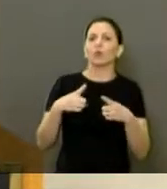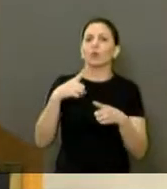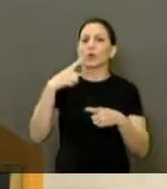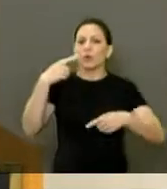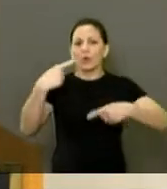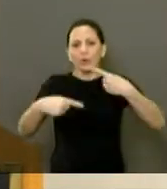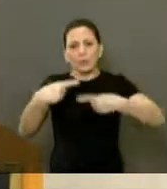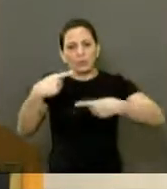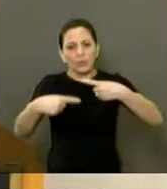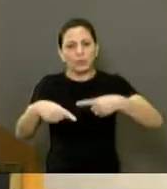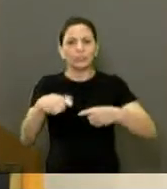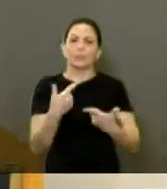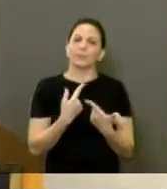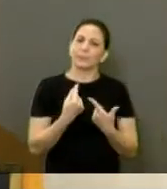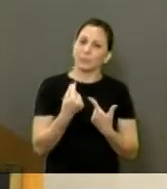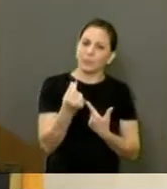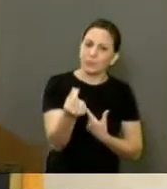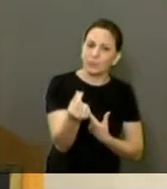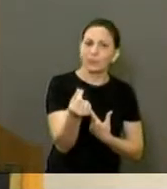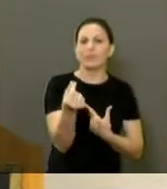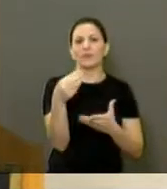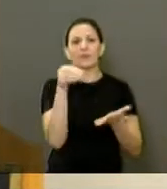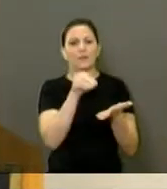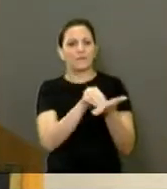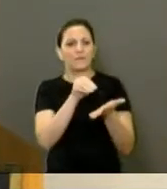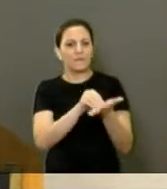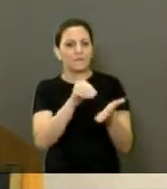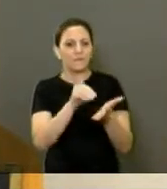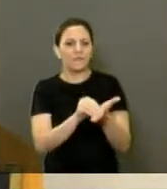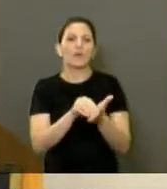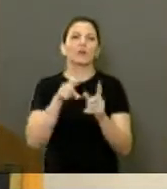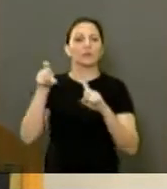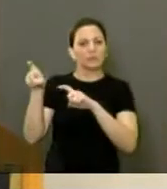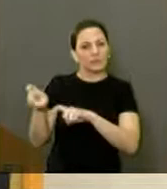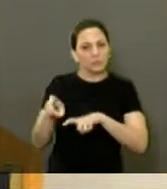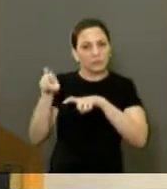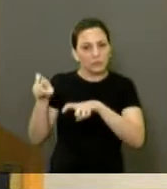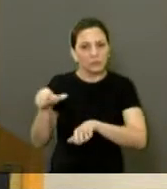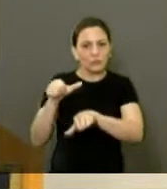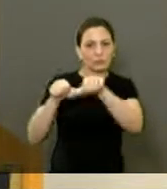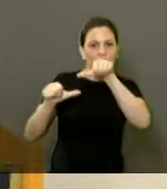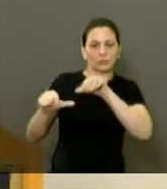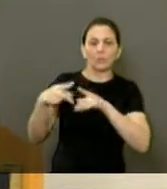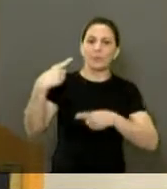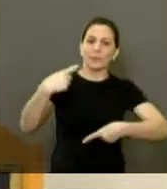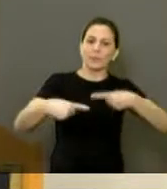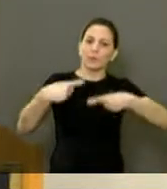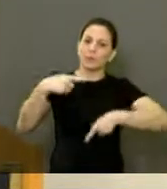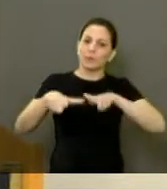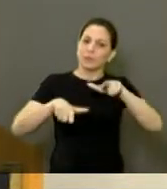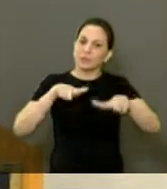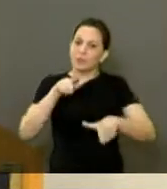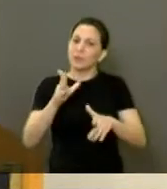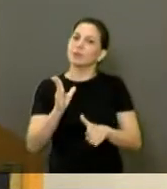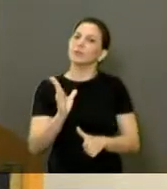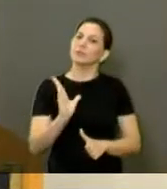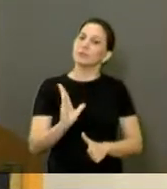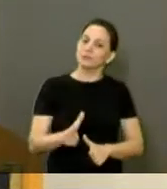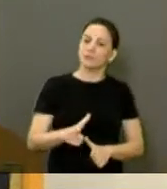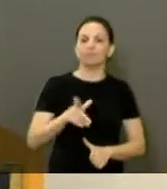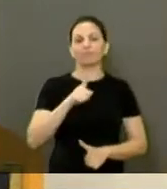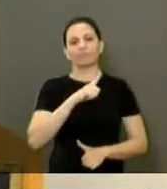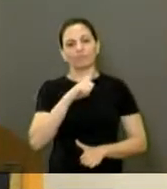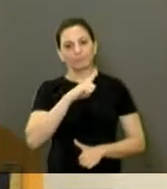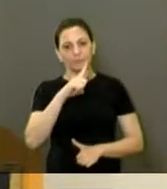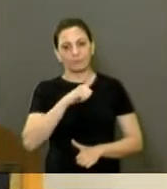política econômica, criticou a falta de reforma agrária, criticou as políticas trabalhistas que estão aí. E o